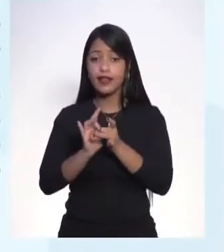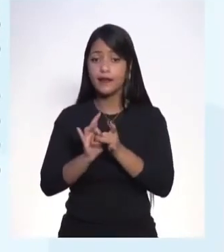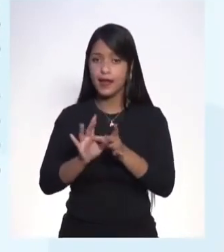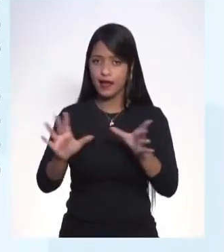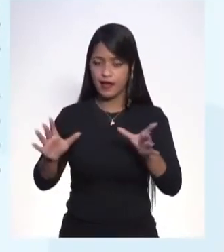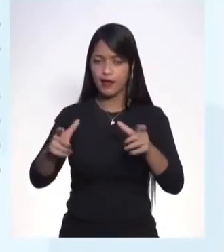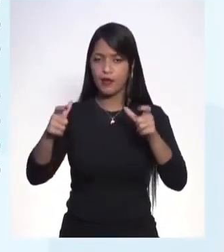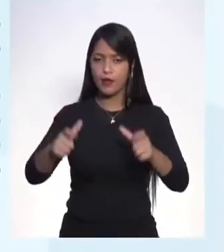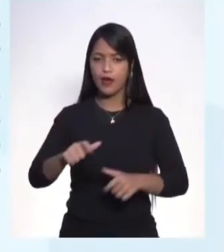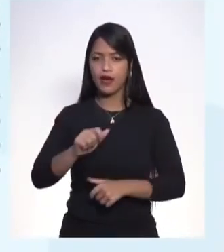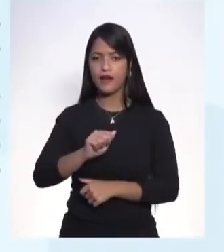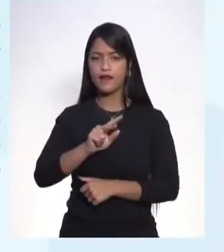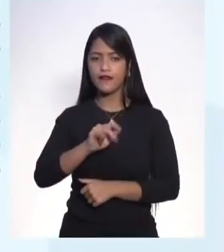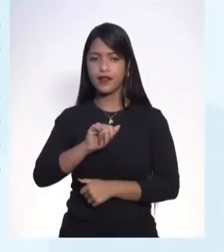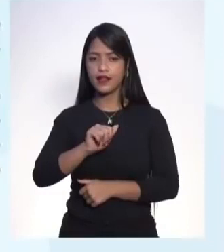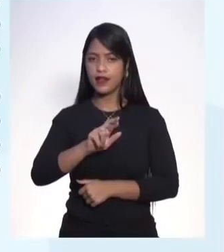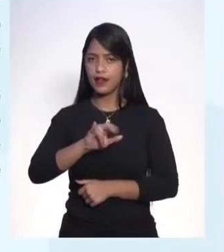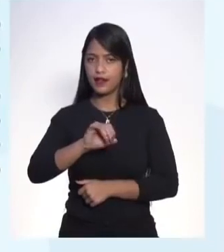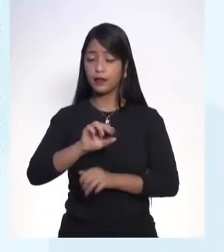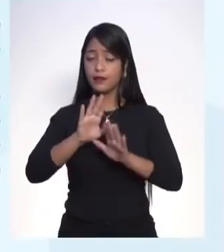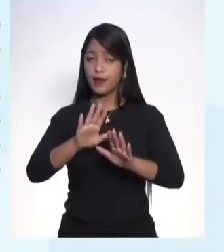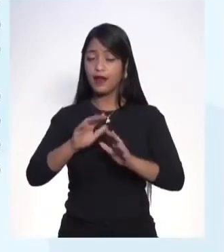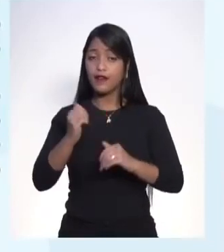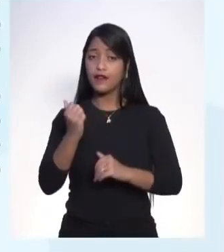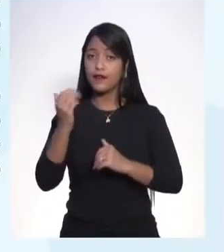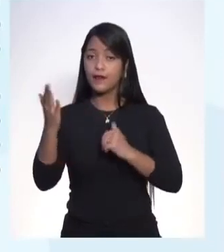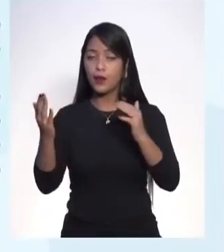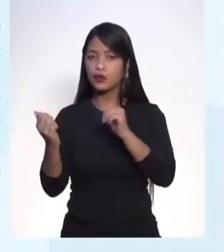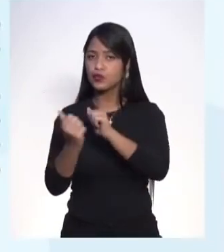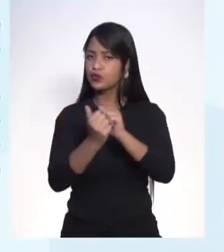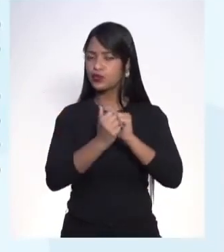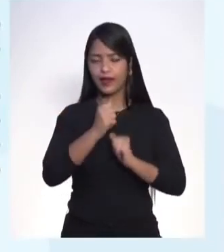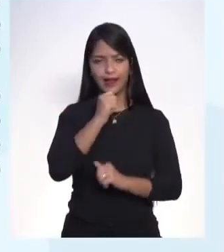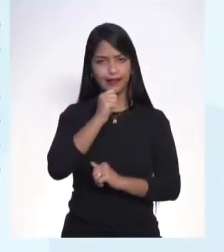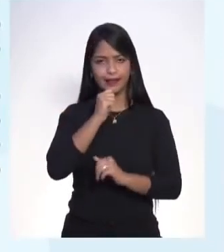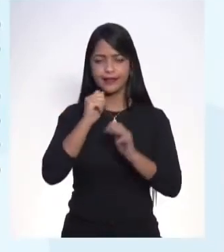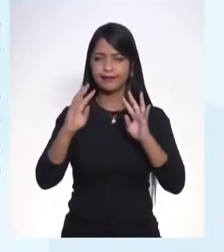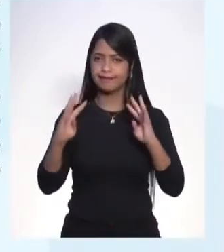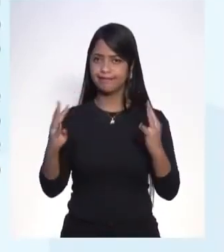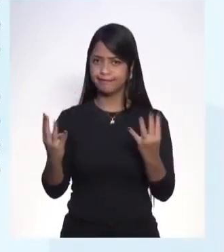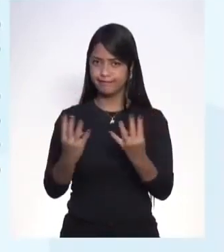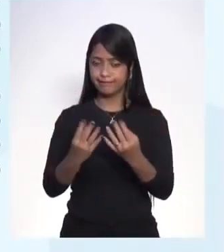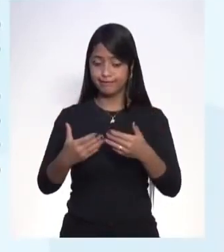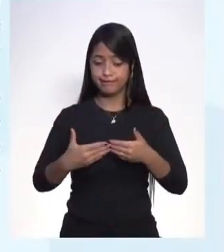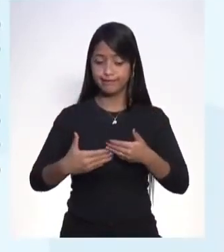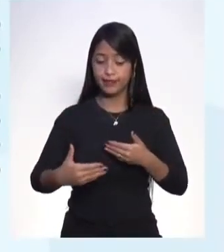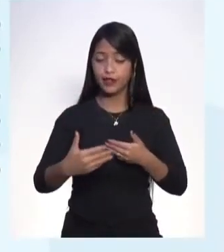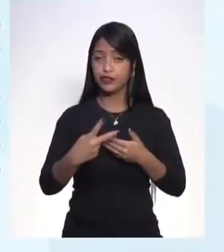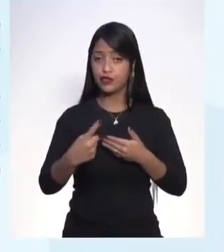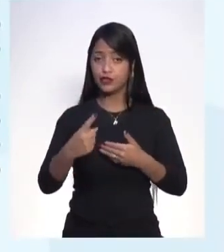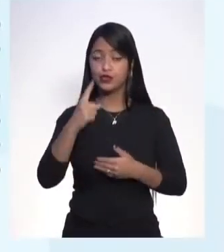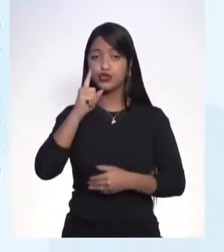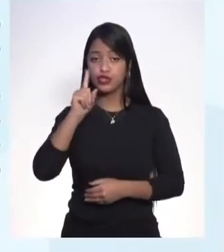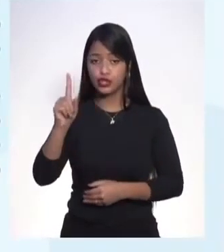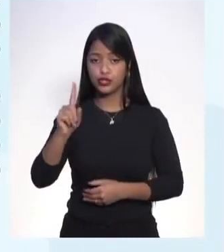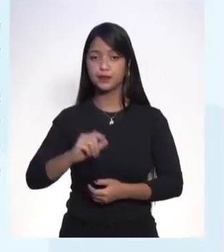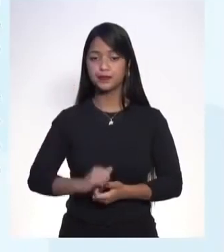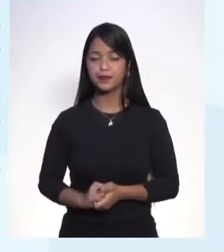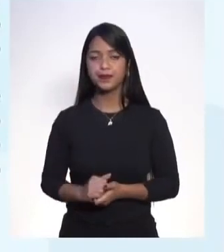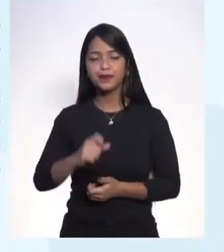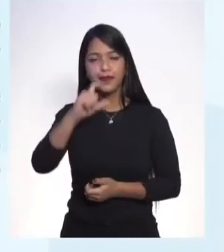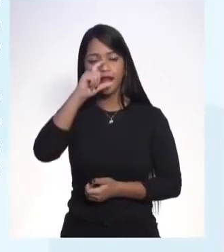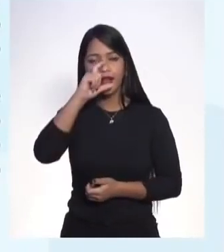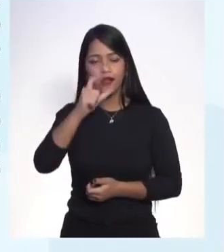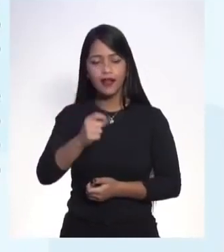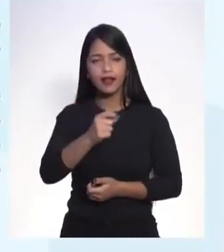ainda estão em isolamento com o ambiente externo e outros animais pelos próximos 21 dias. A viagem das